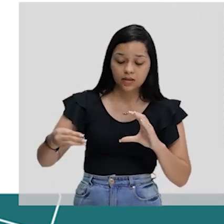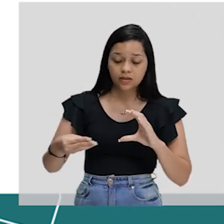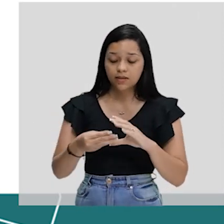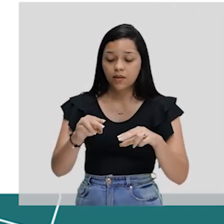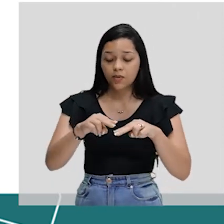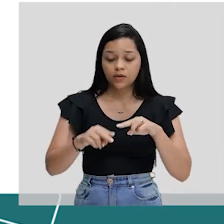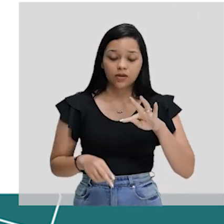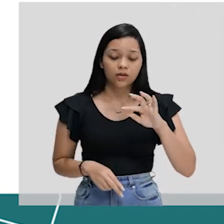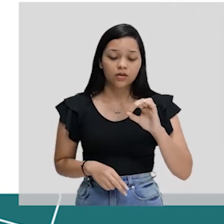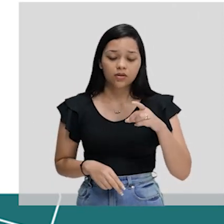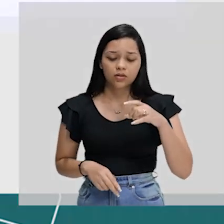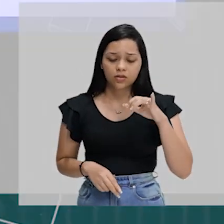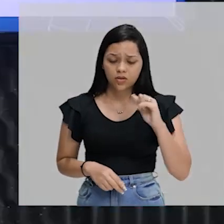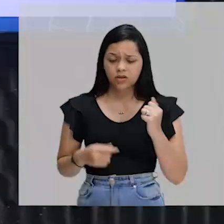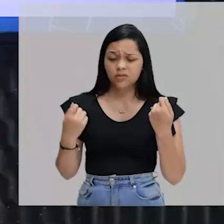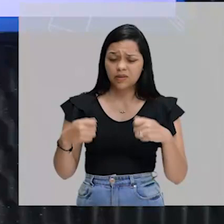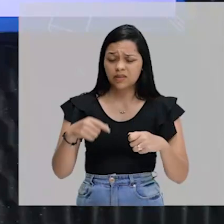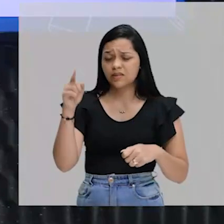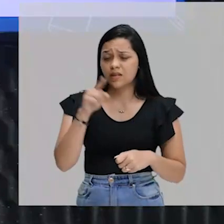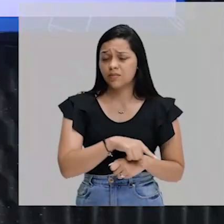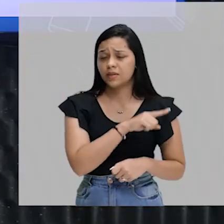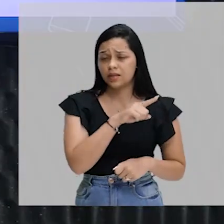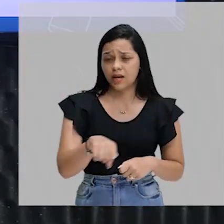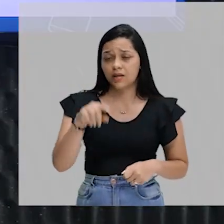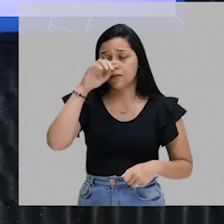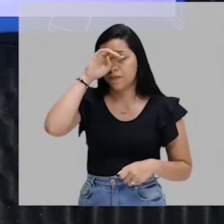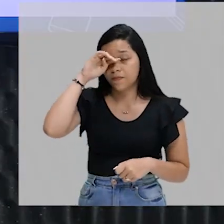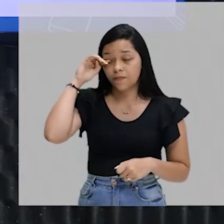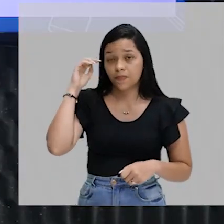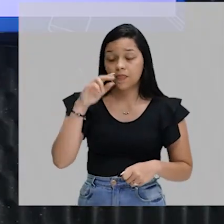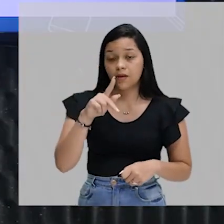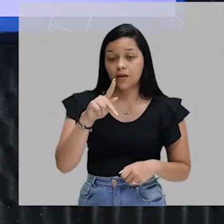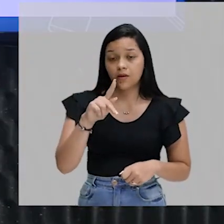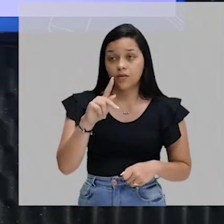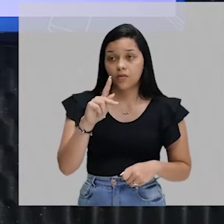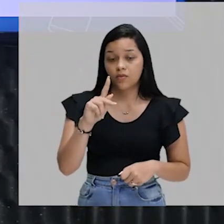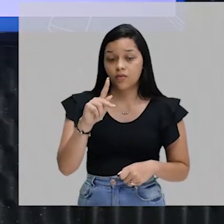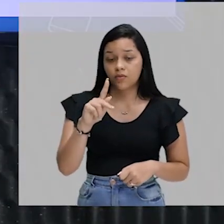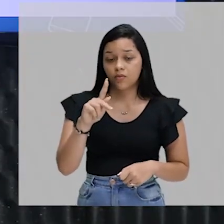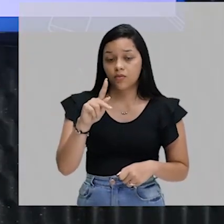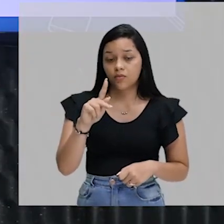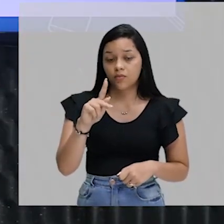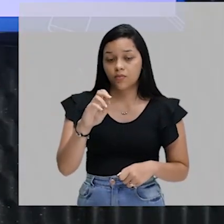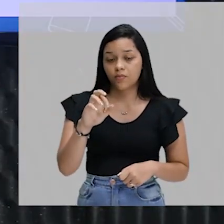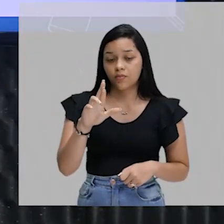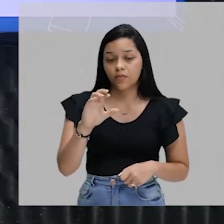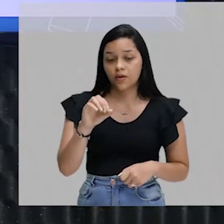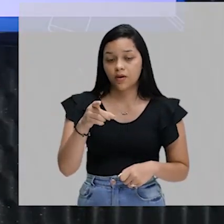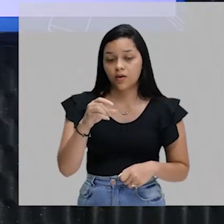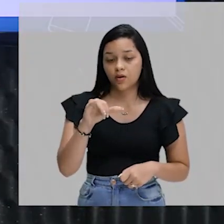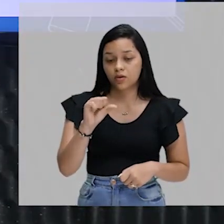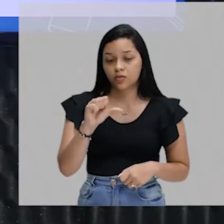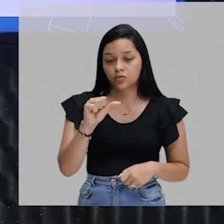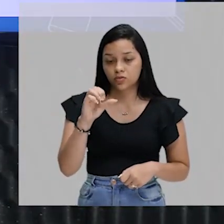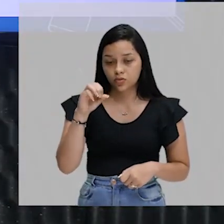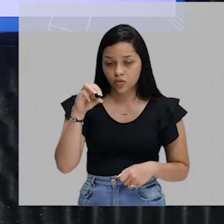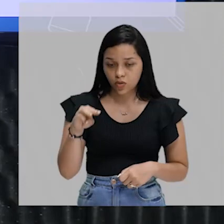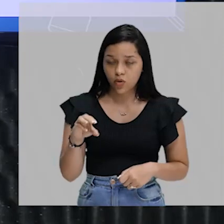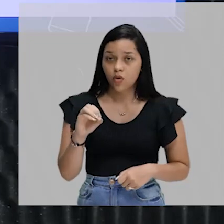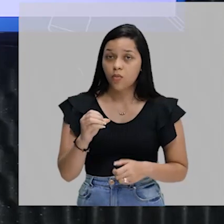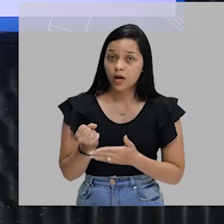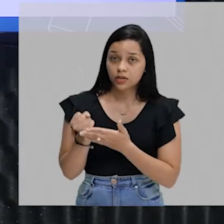ser tóxica, ela precisa ser eliminada. E aí o peroxissomo entra nessa função de promover a desintoxicação,